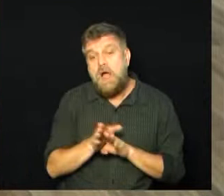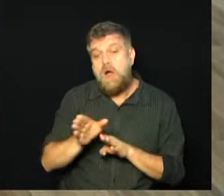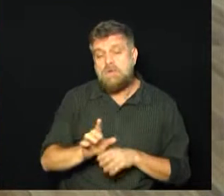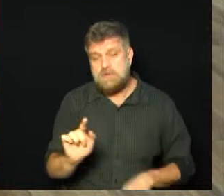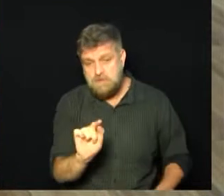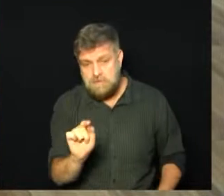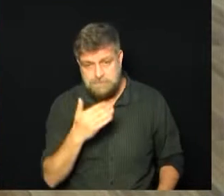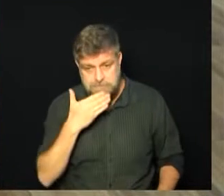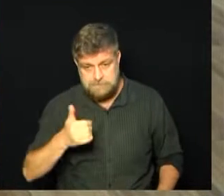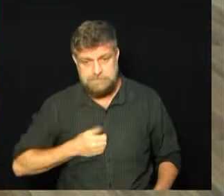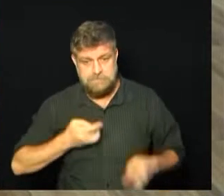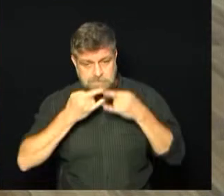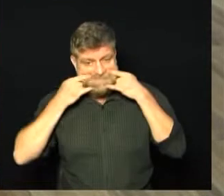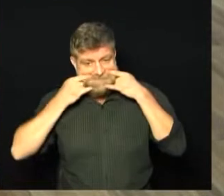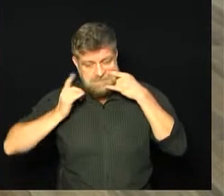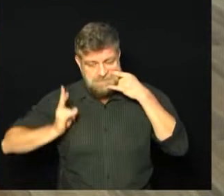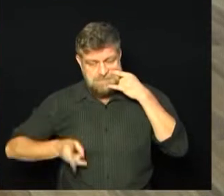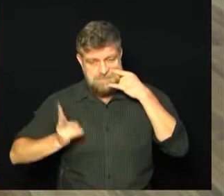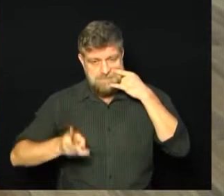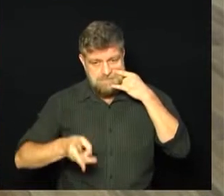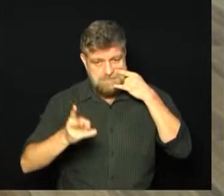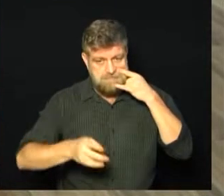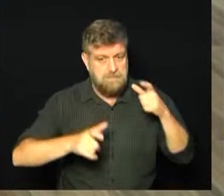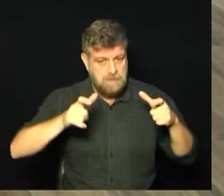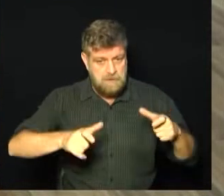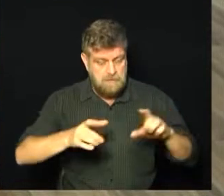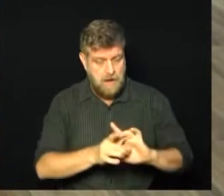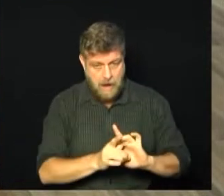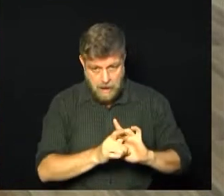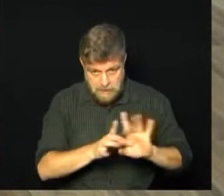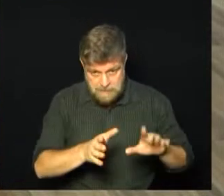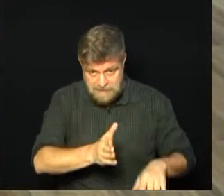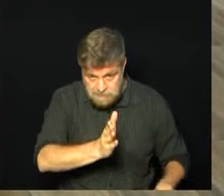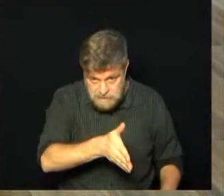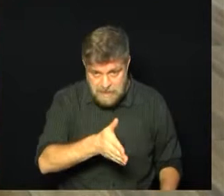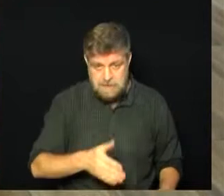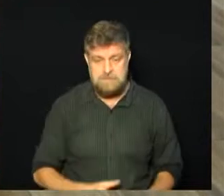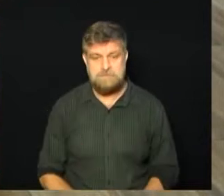É melhor que ela continue usando máscara mesmo em local que já foi liberada?